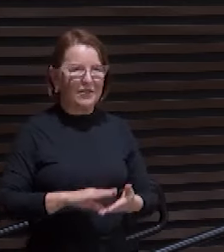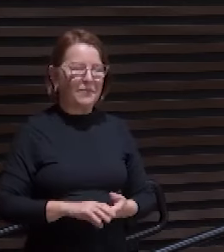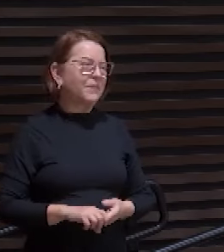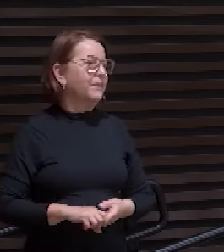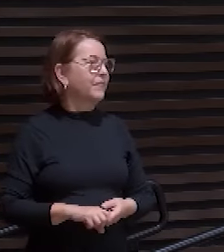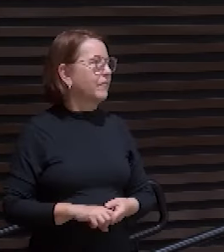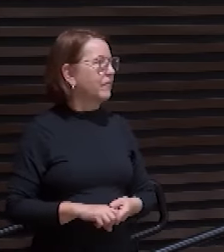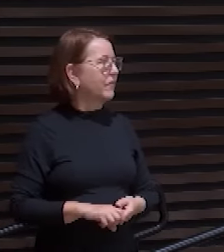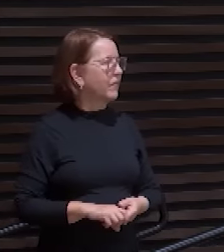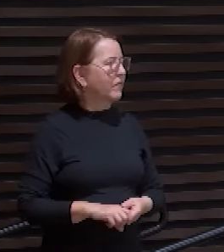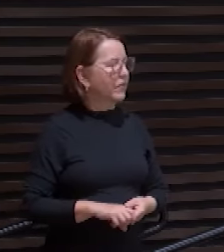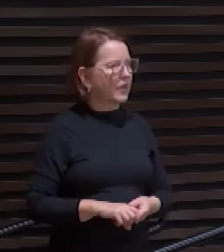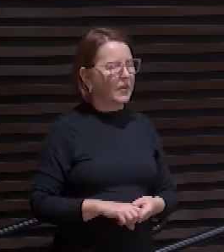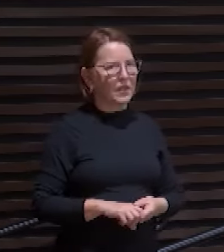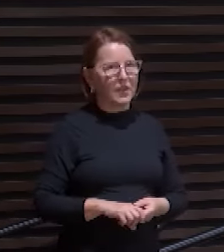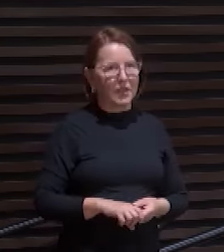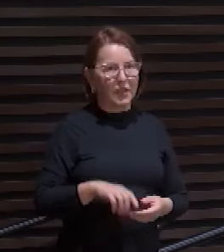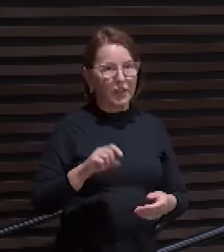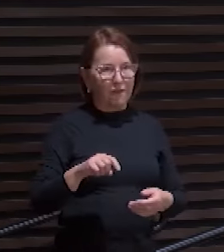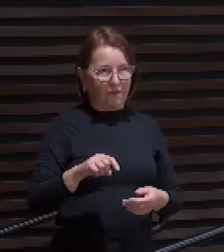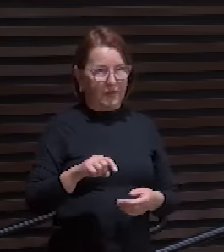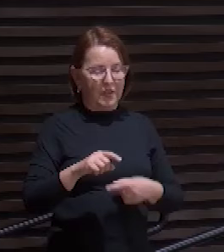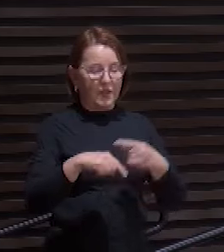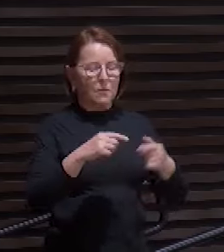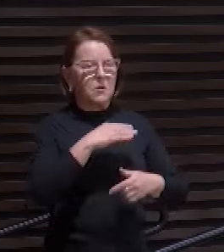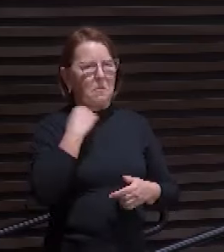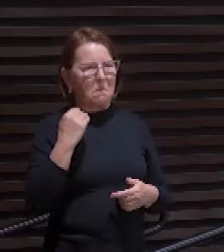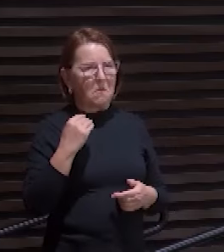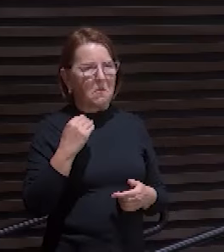E você também não vai levar nada.